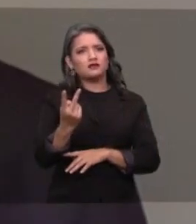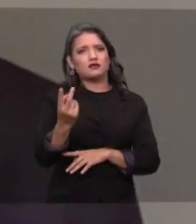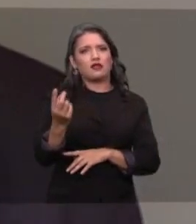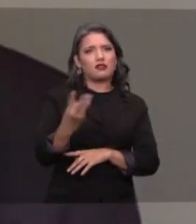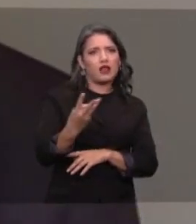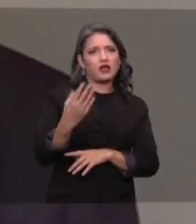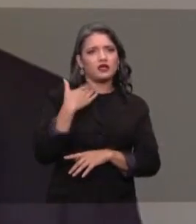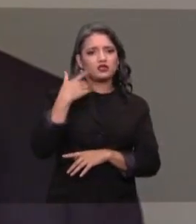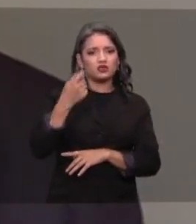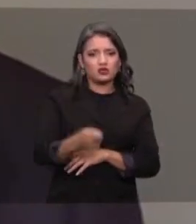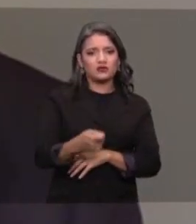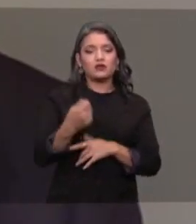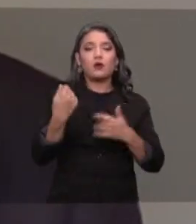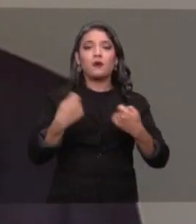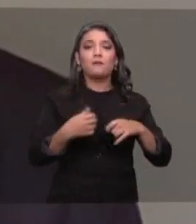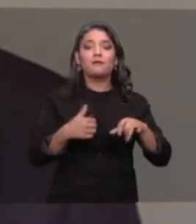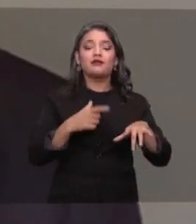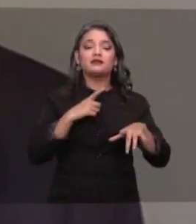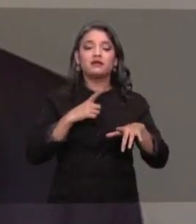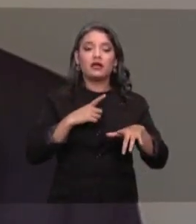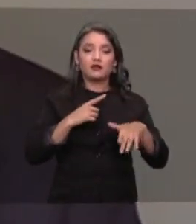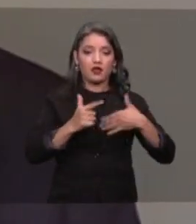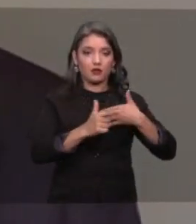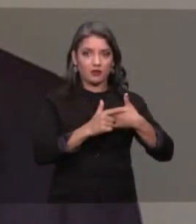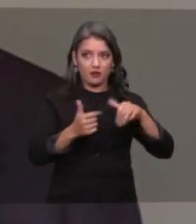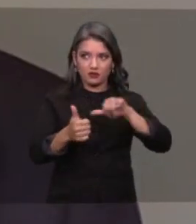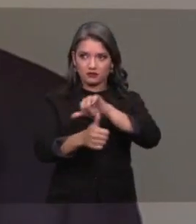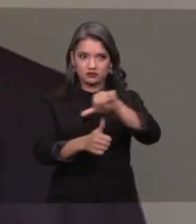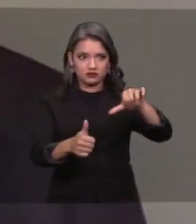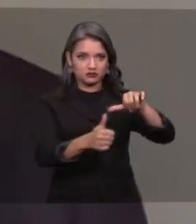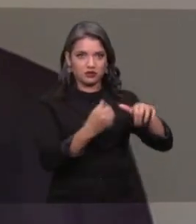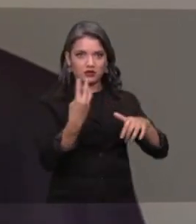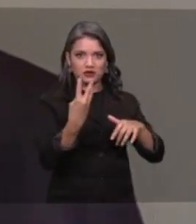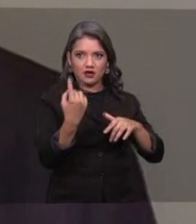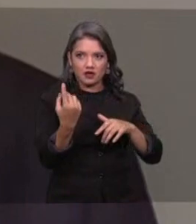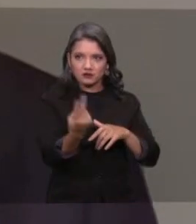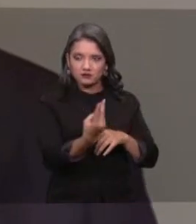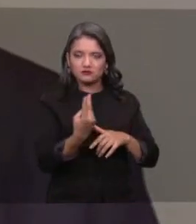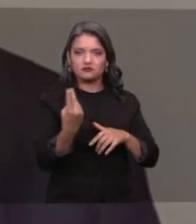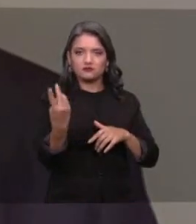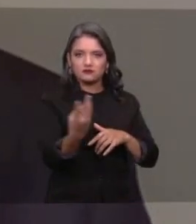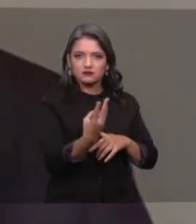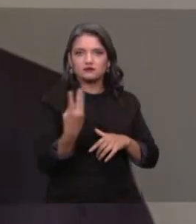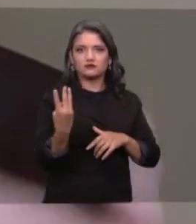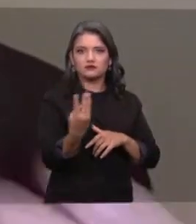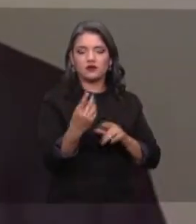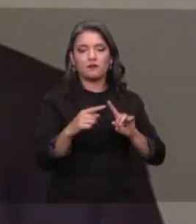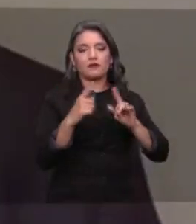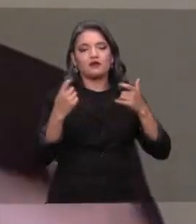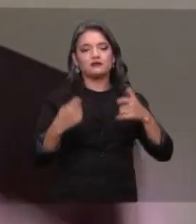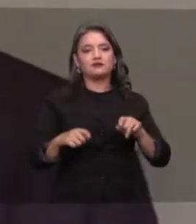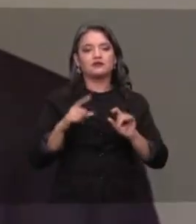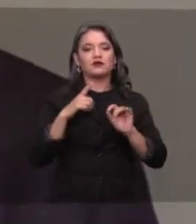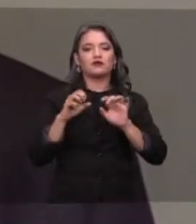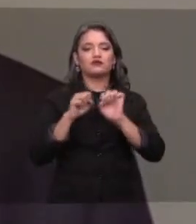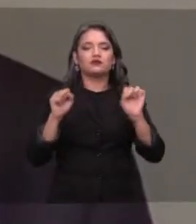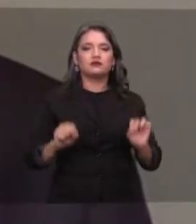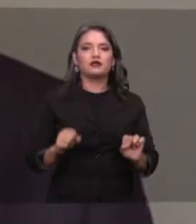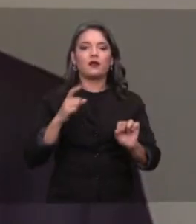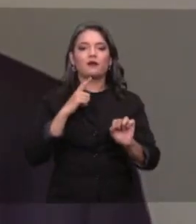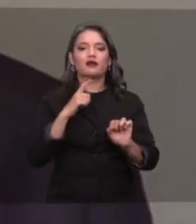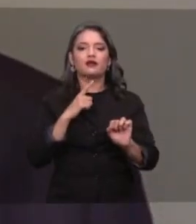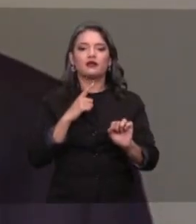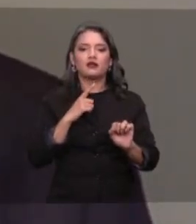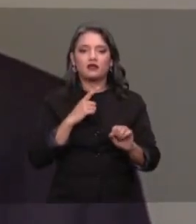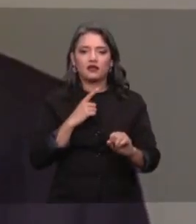de rodízio no desempenho das funções do juiz de garantias por meio da implantação de sistema aleatório e